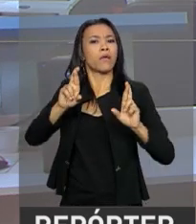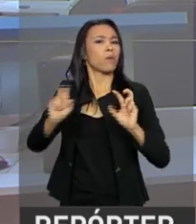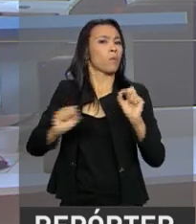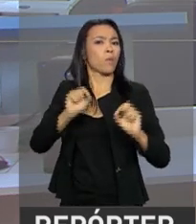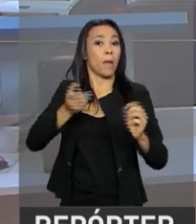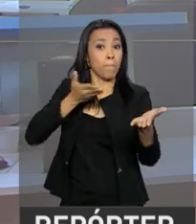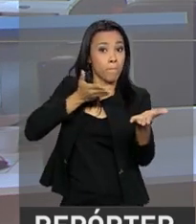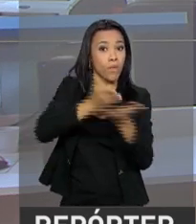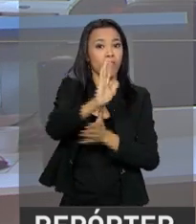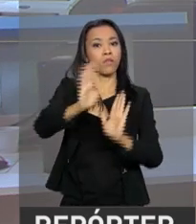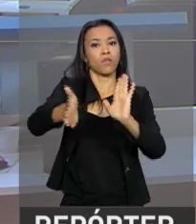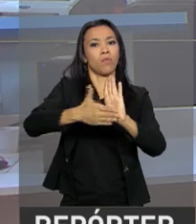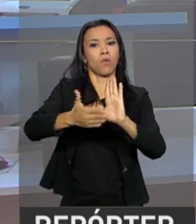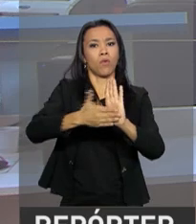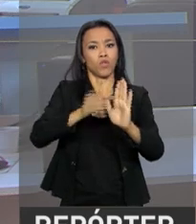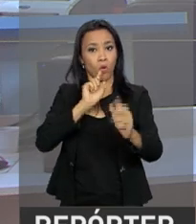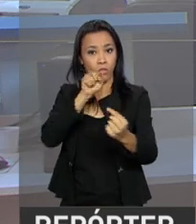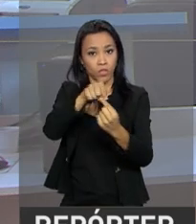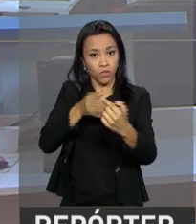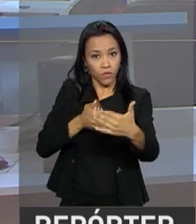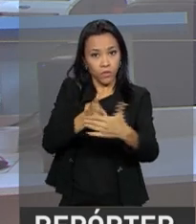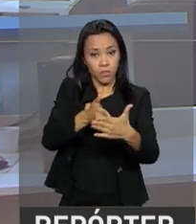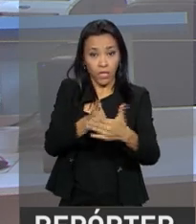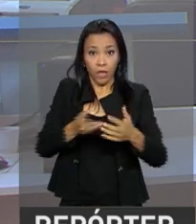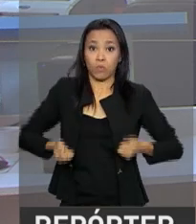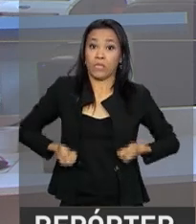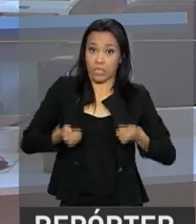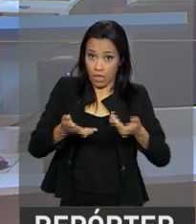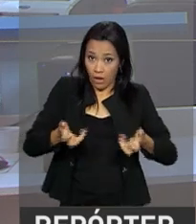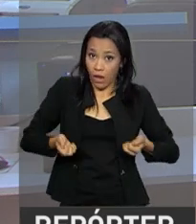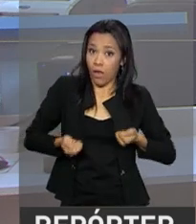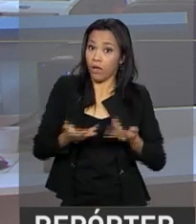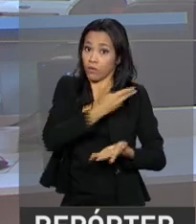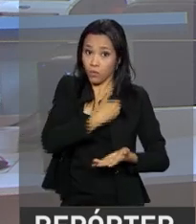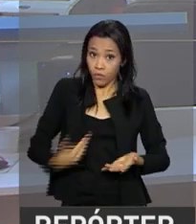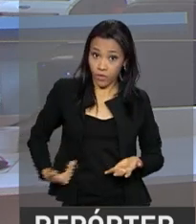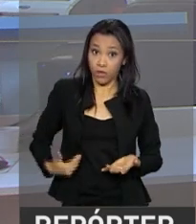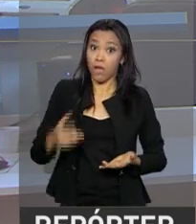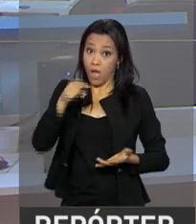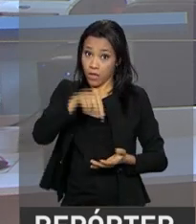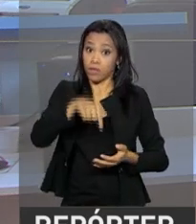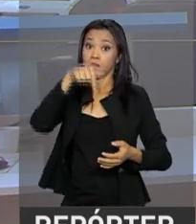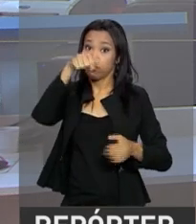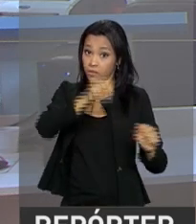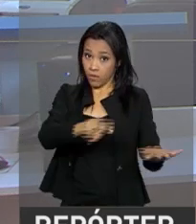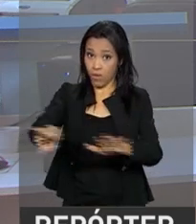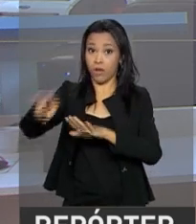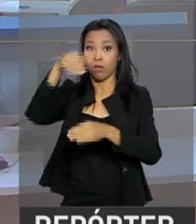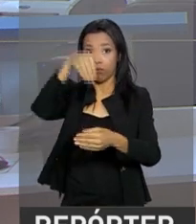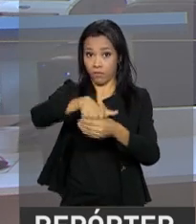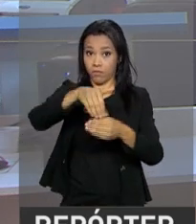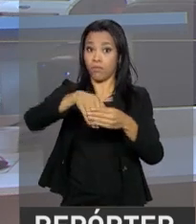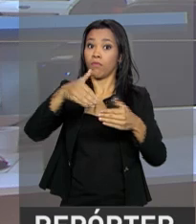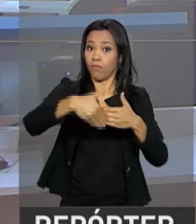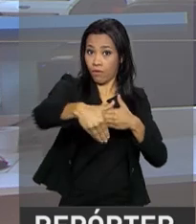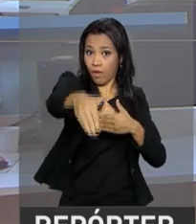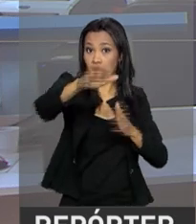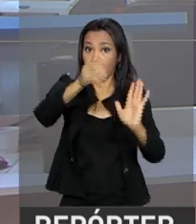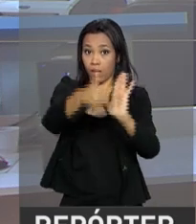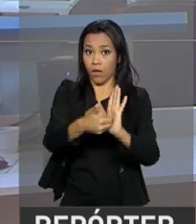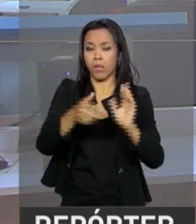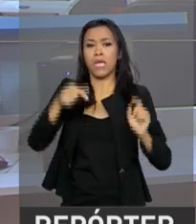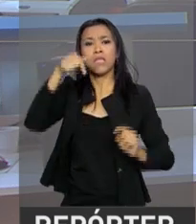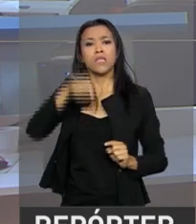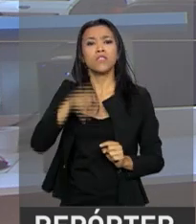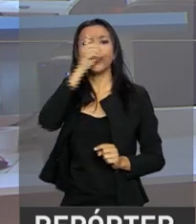da proposta que limita os gastos públicos. A medida deve começar a ser votada nesta semana na Câmara. Neste domingo, o